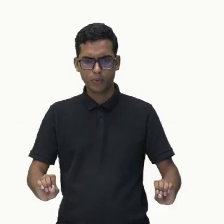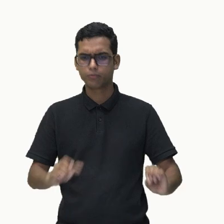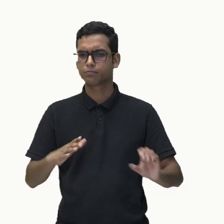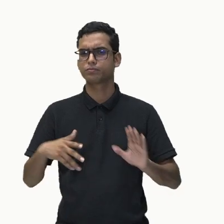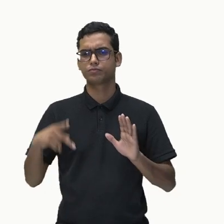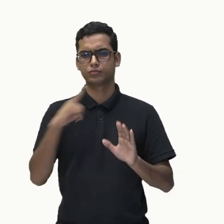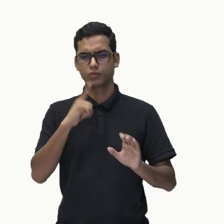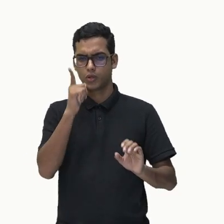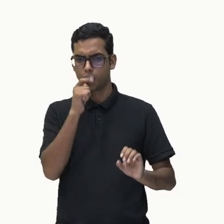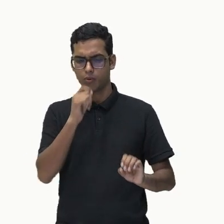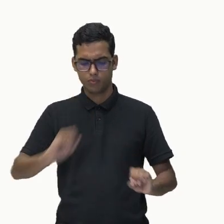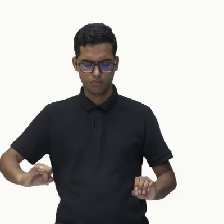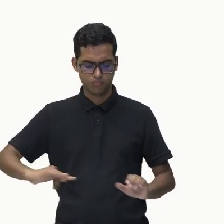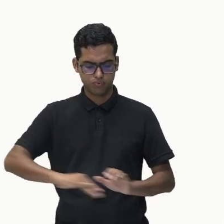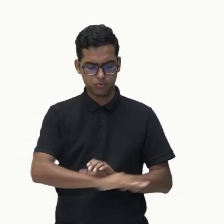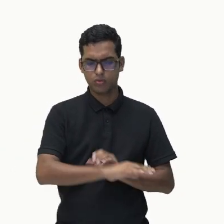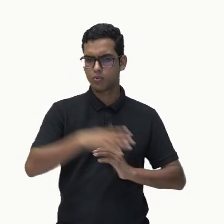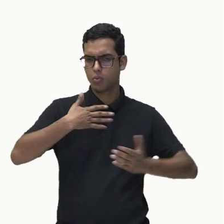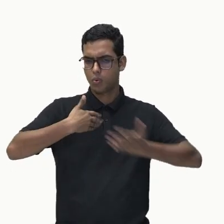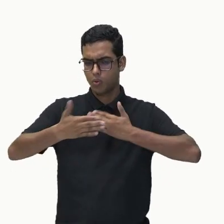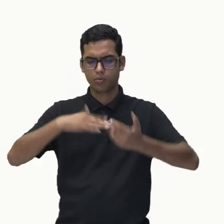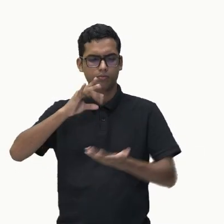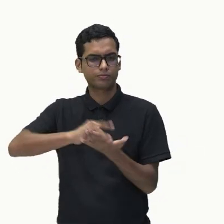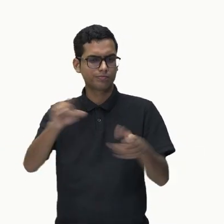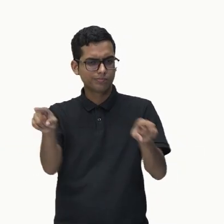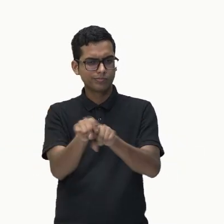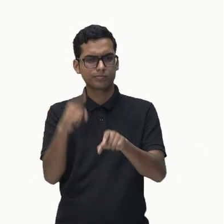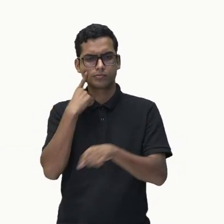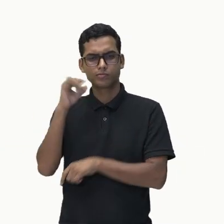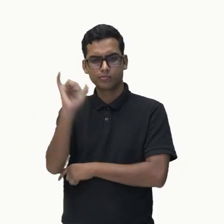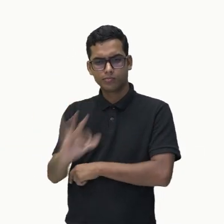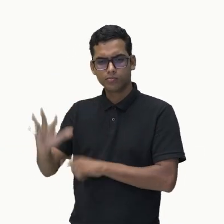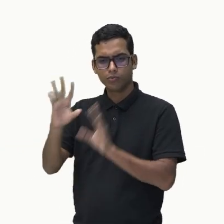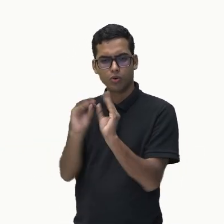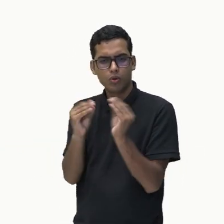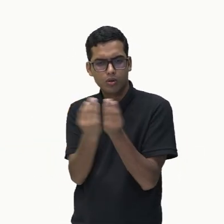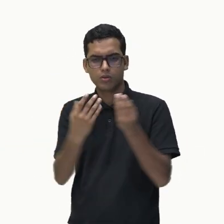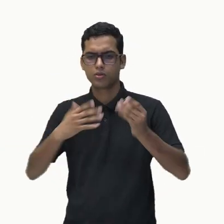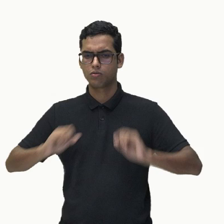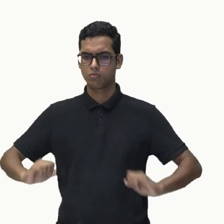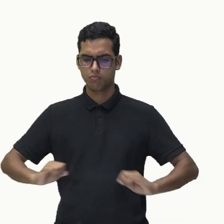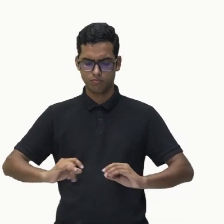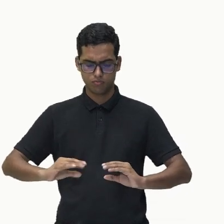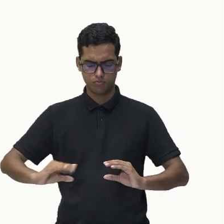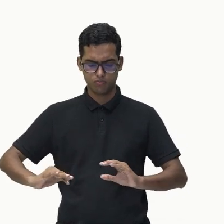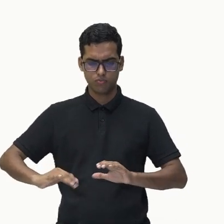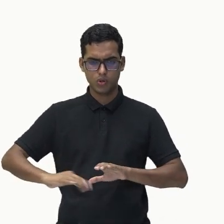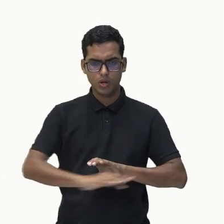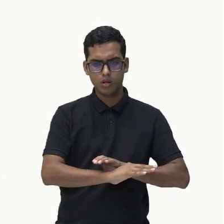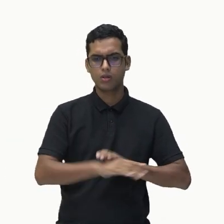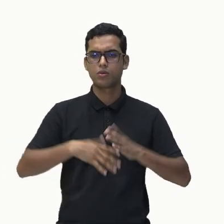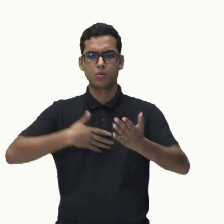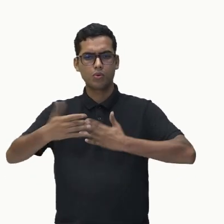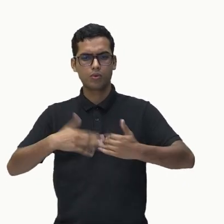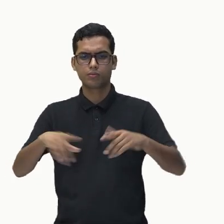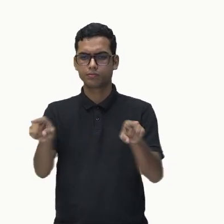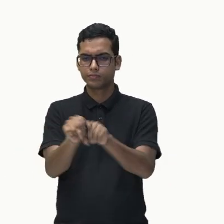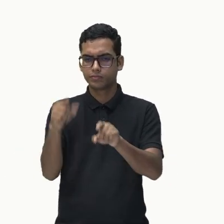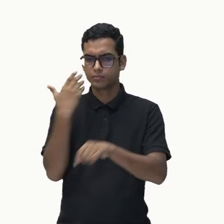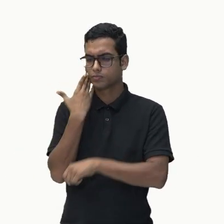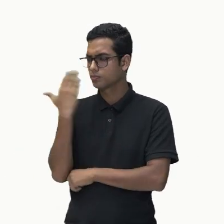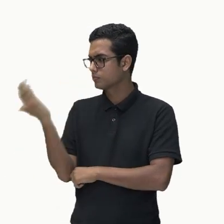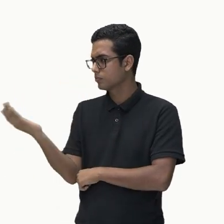qualquer, como mostra a nossa figura. Então, a gente tem aí, ó, aqui, ó, as áreas, né? A área menorzinha, que o fluido ele está